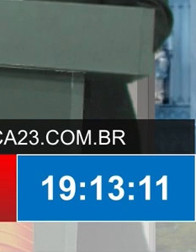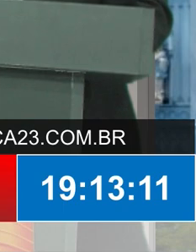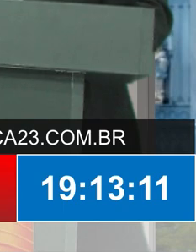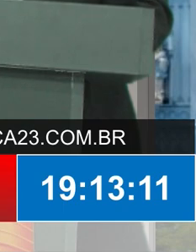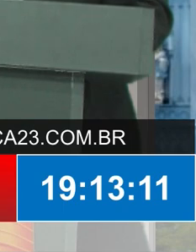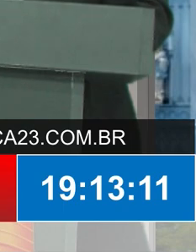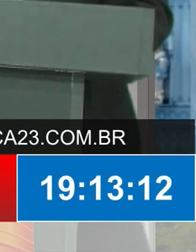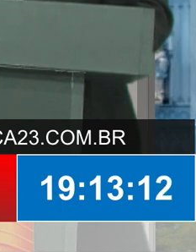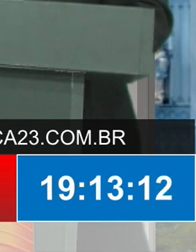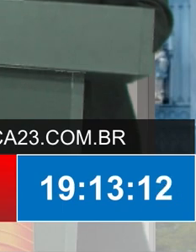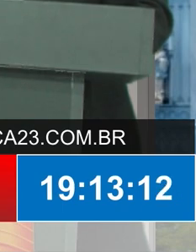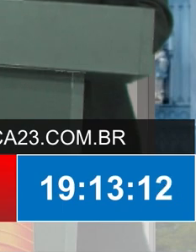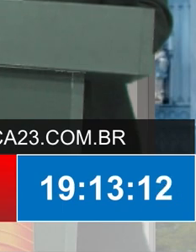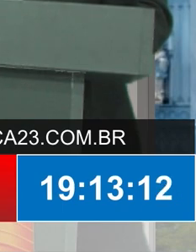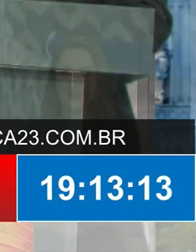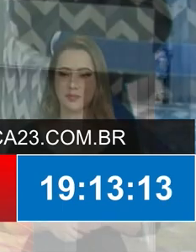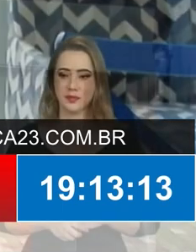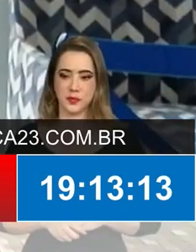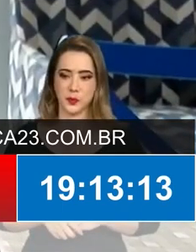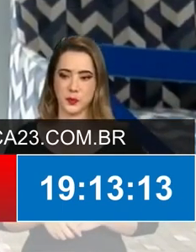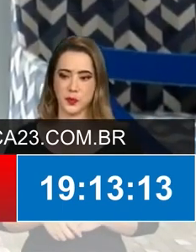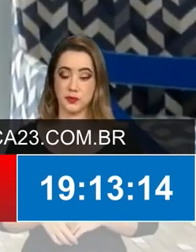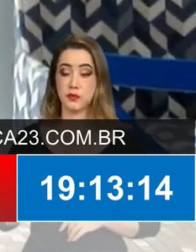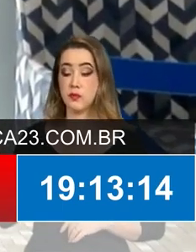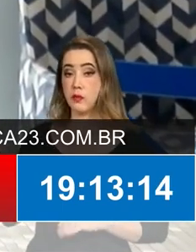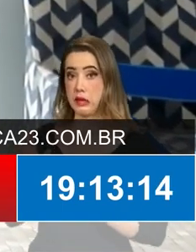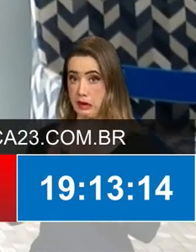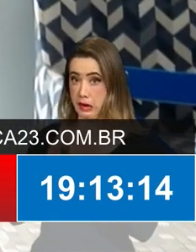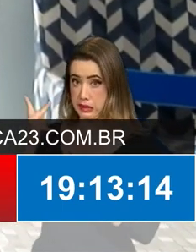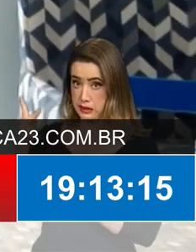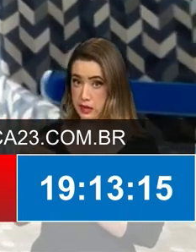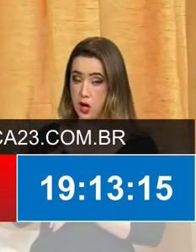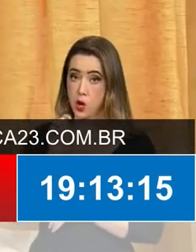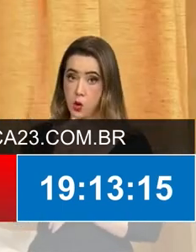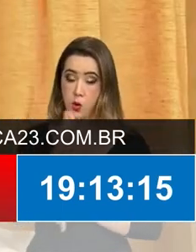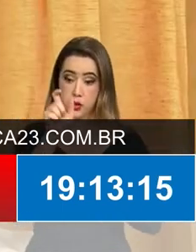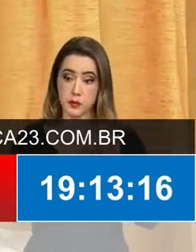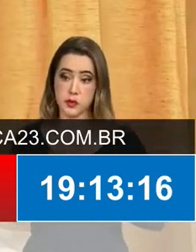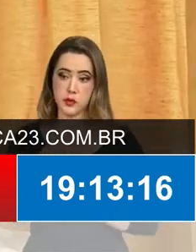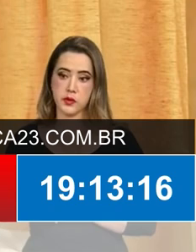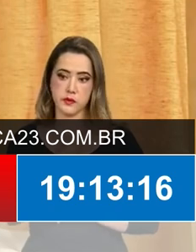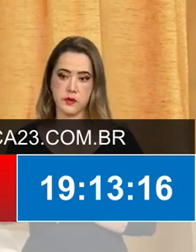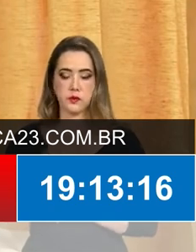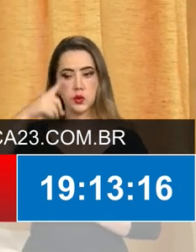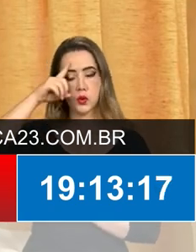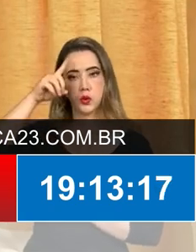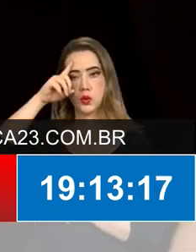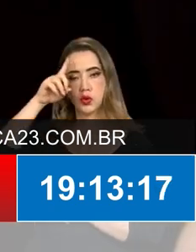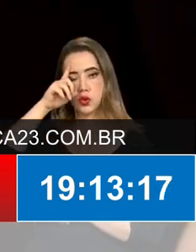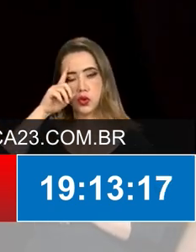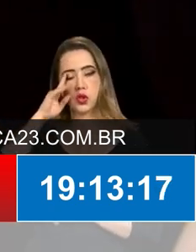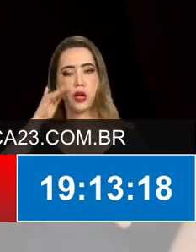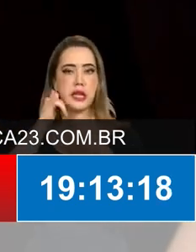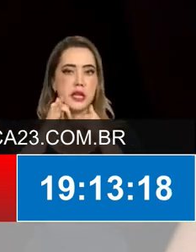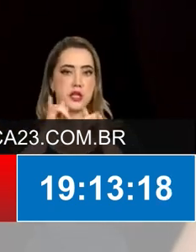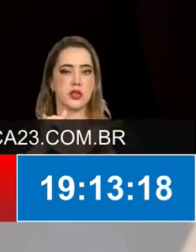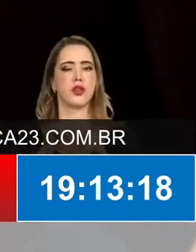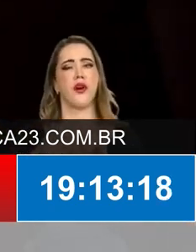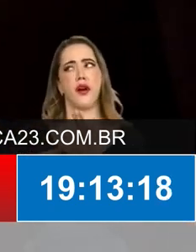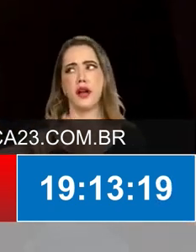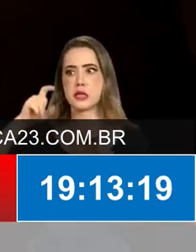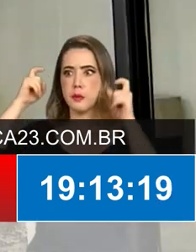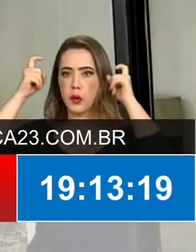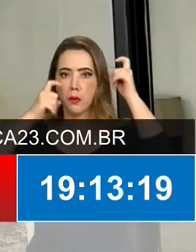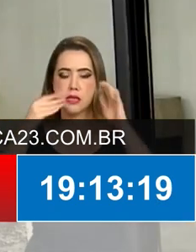energia solar. Veja só. Na casa da Vanessa, 8 pessoas convivem diariamente. A conta de luz era uma